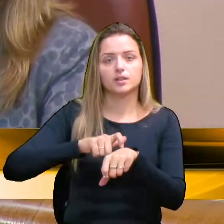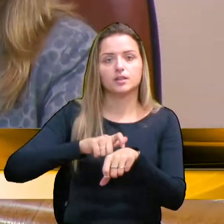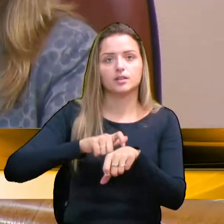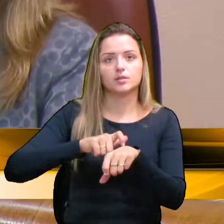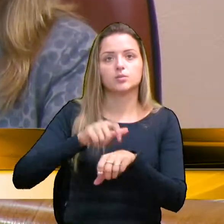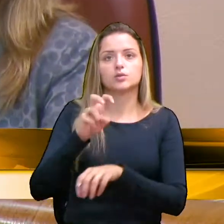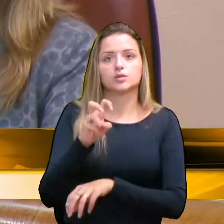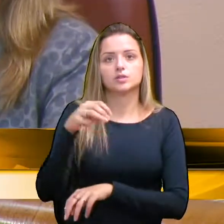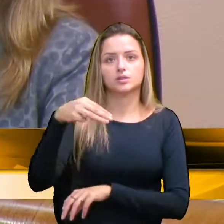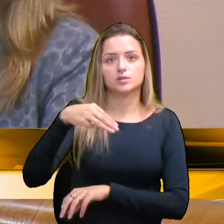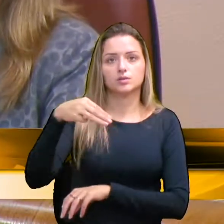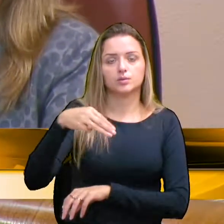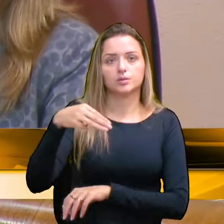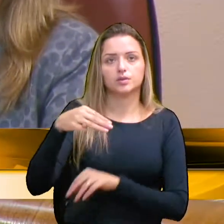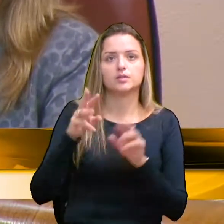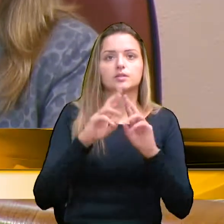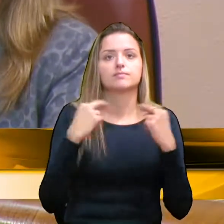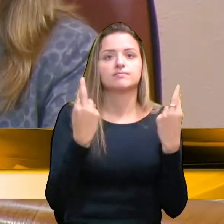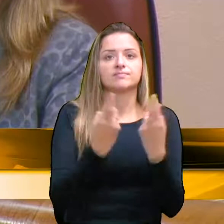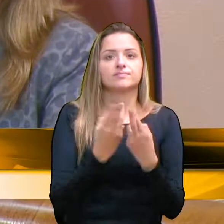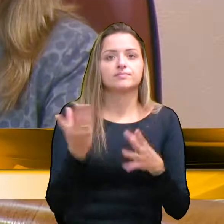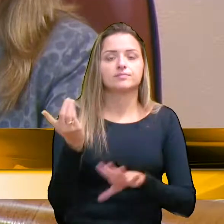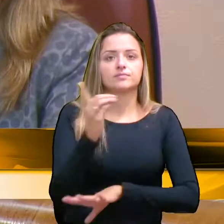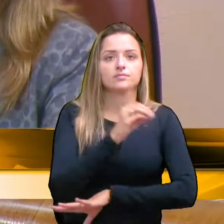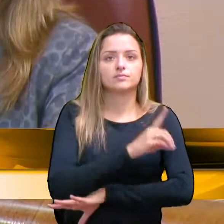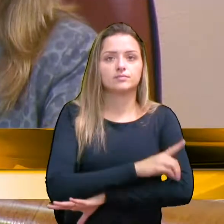de 5 minutos na sessão